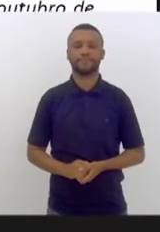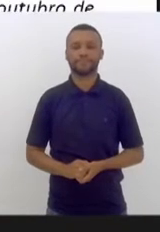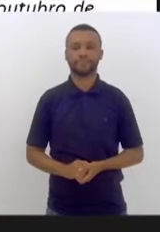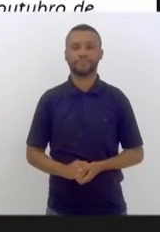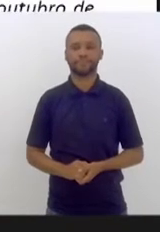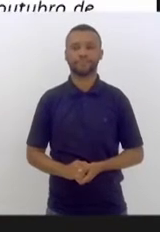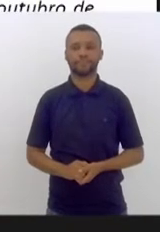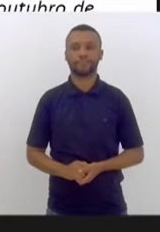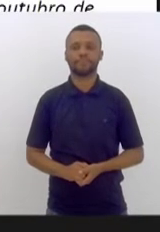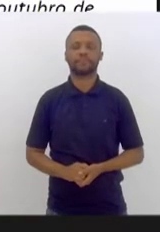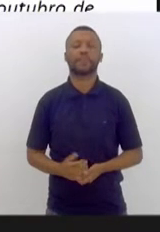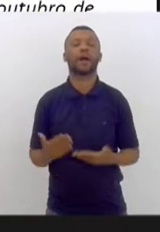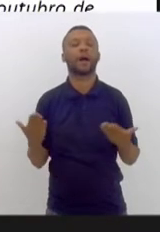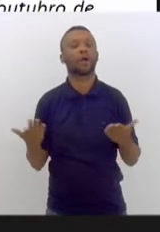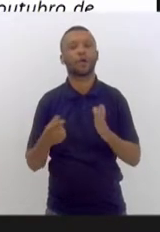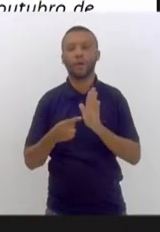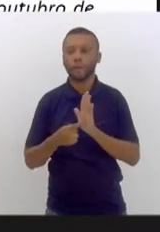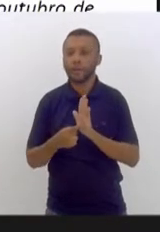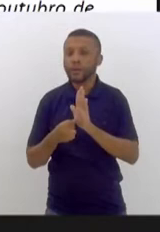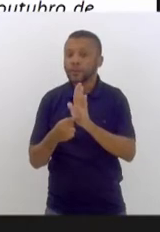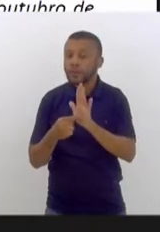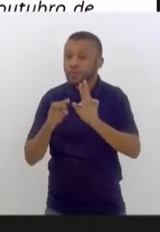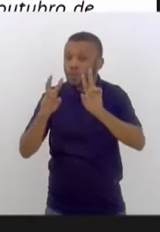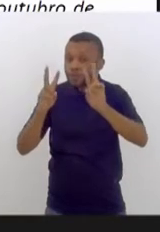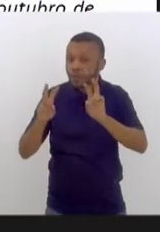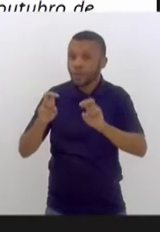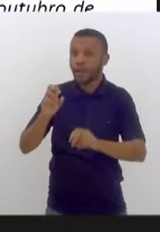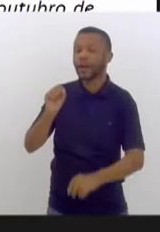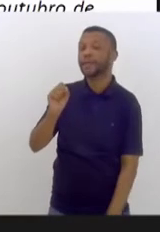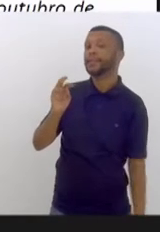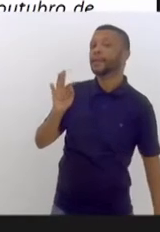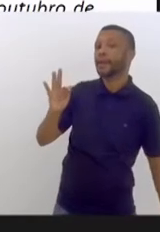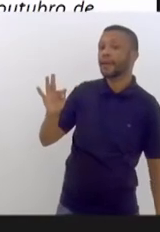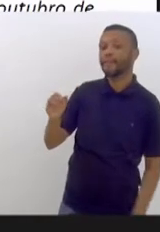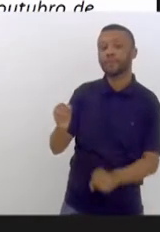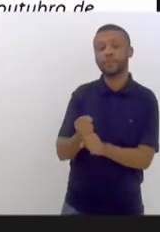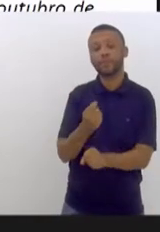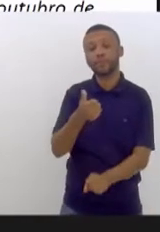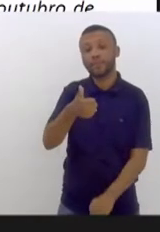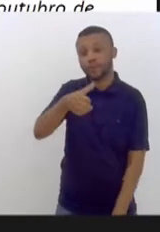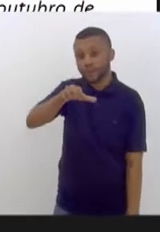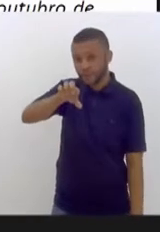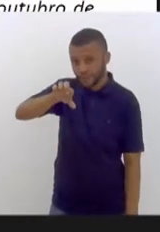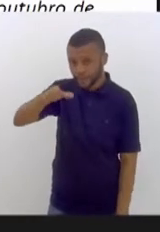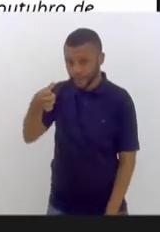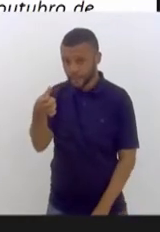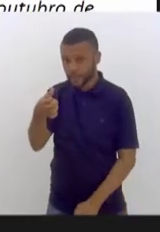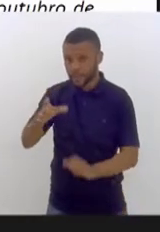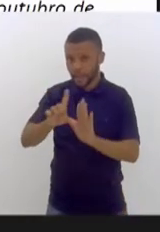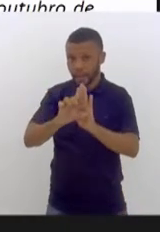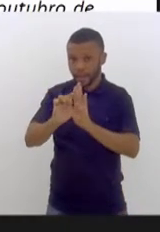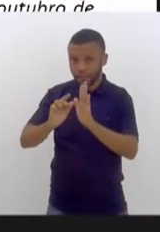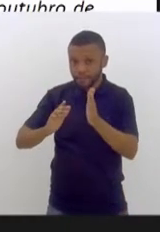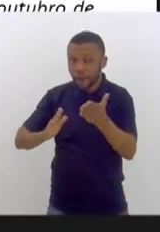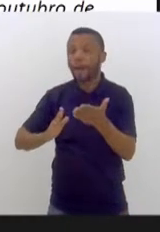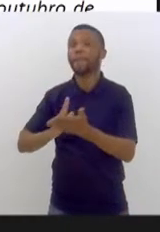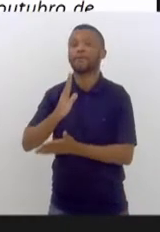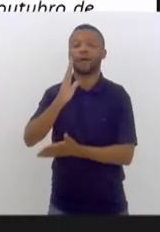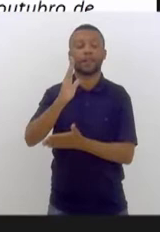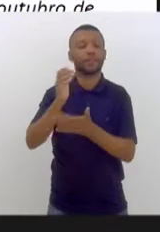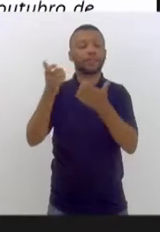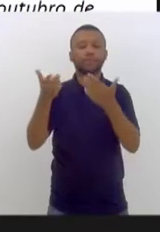Então, trazendo agora a questão do Supremo. Em 1996, foi aprovada a lei que fazia repartição